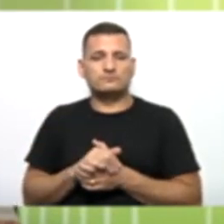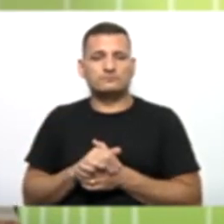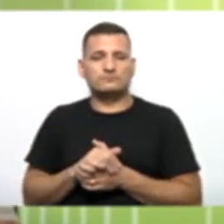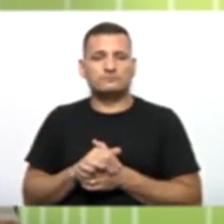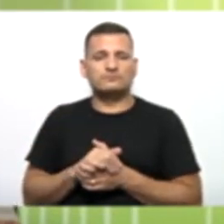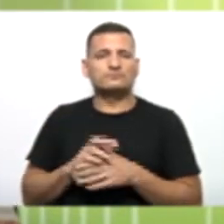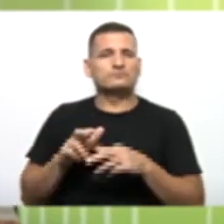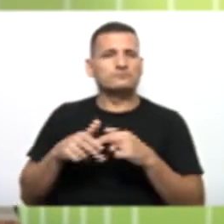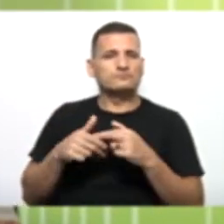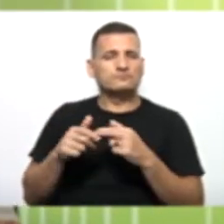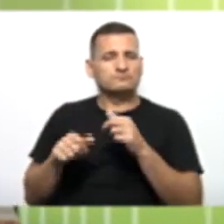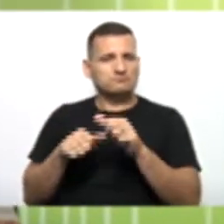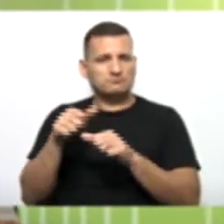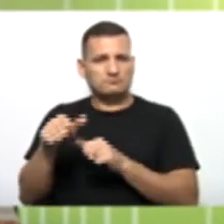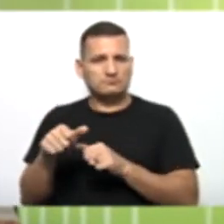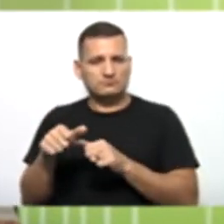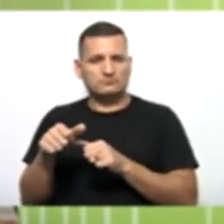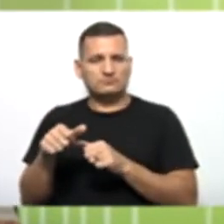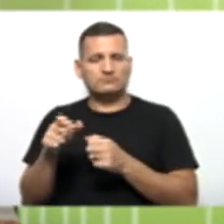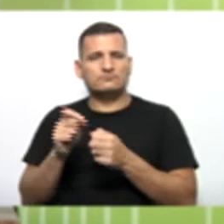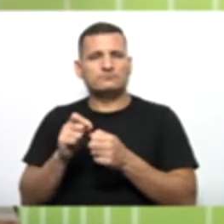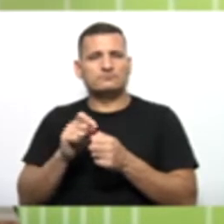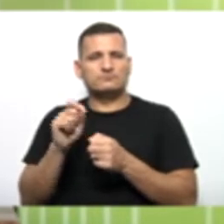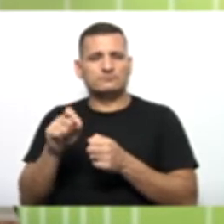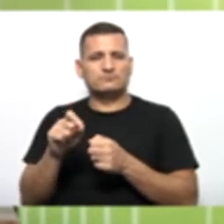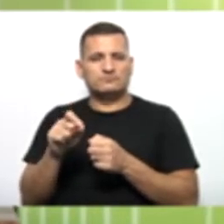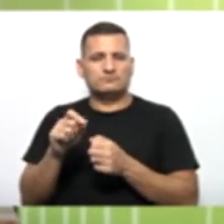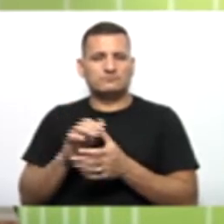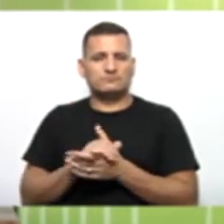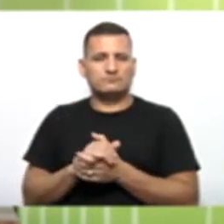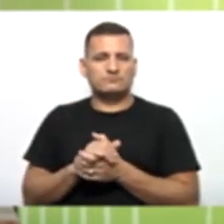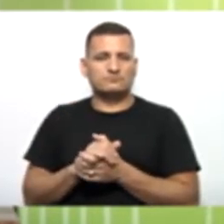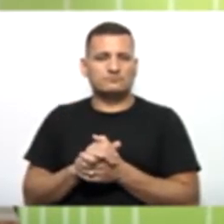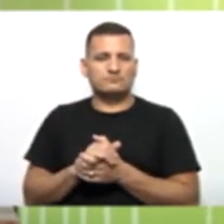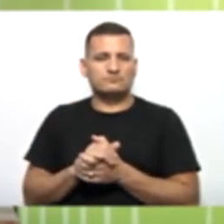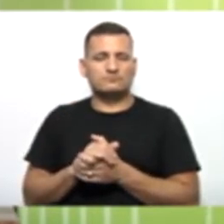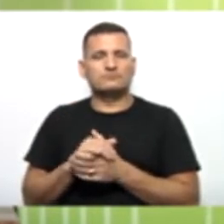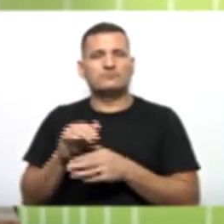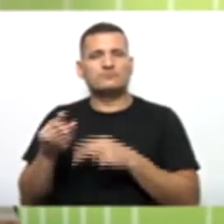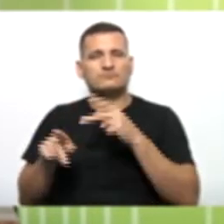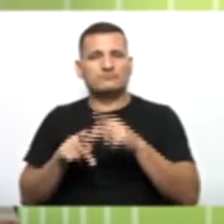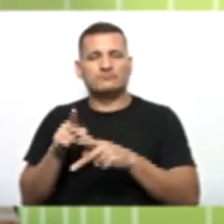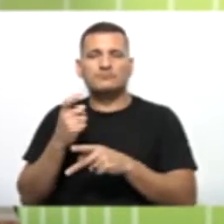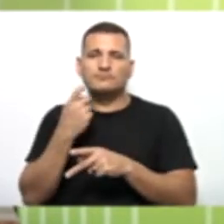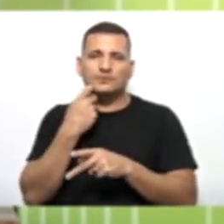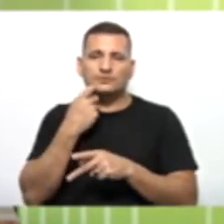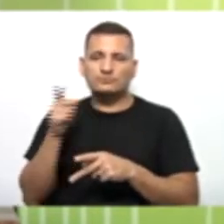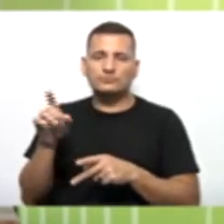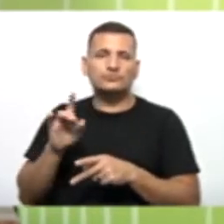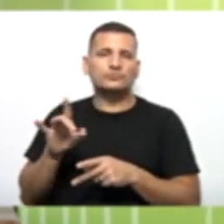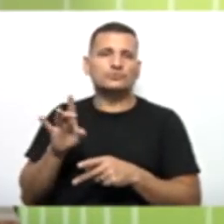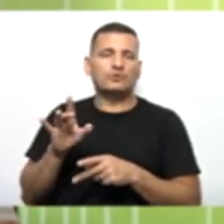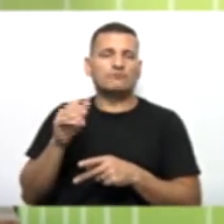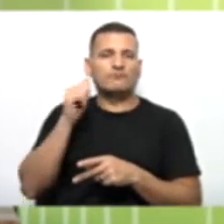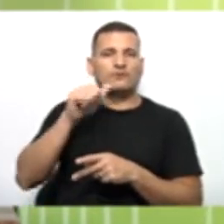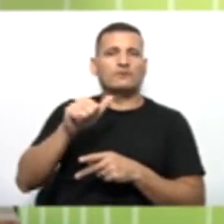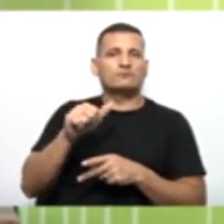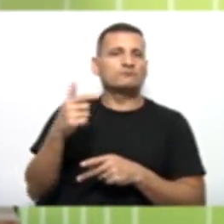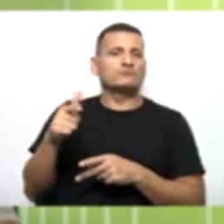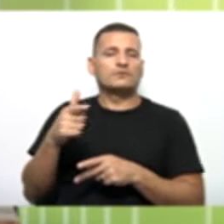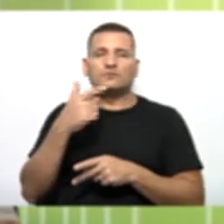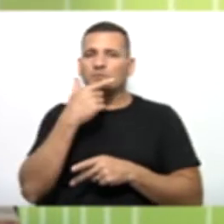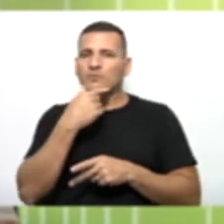essa mudança faz com que a população seja basicamente só de fêmeas e não existem machos para continuar a